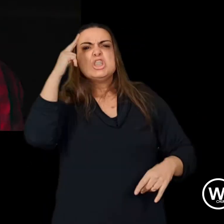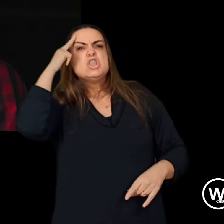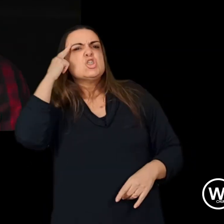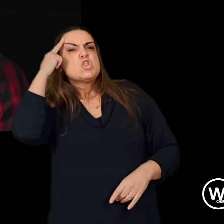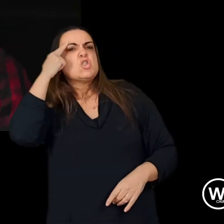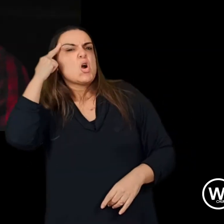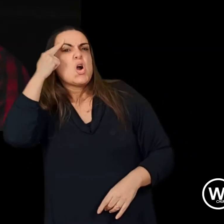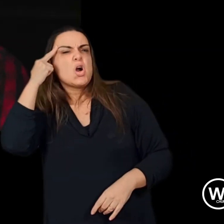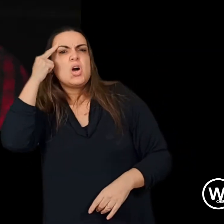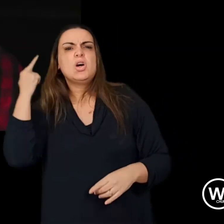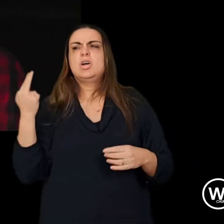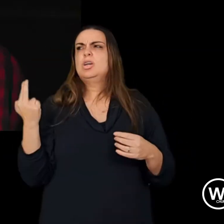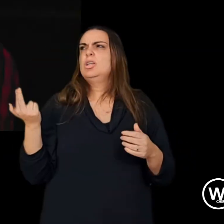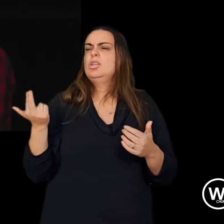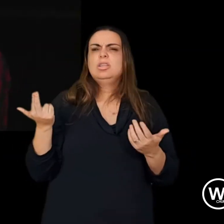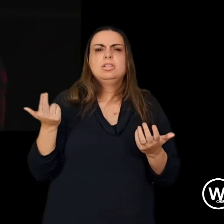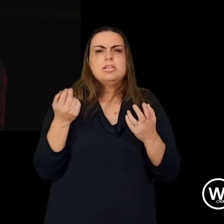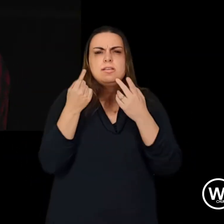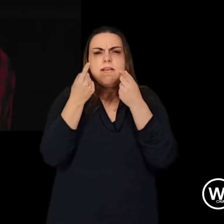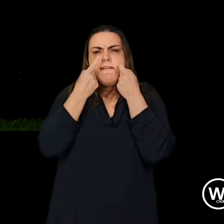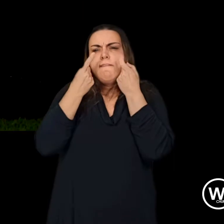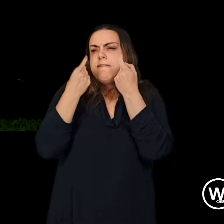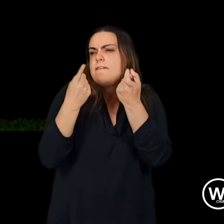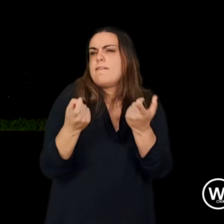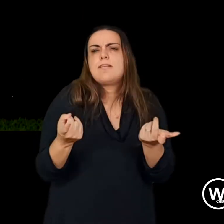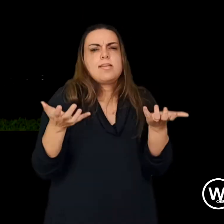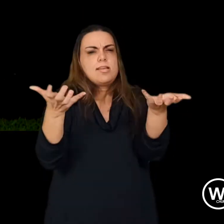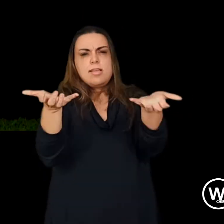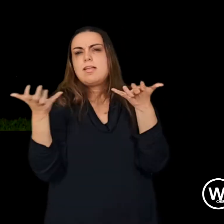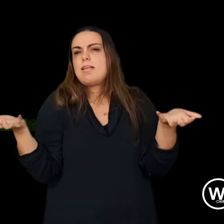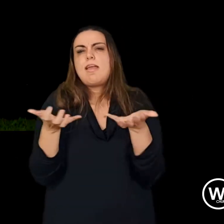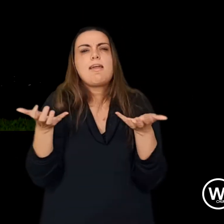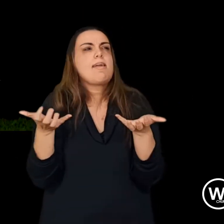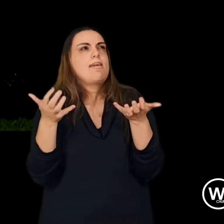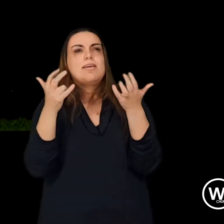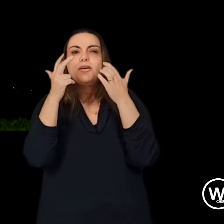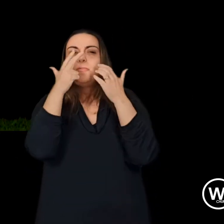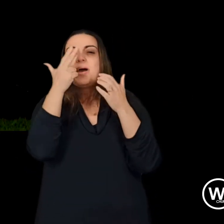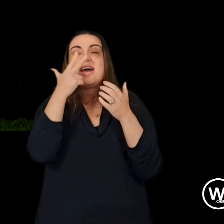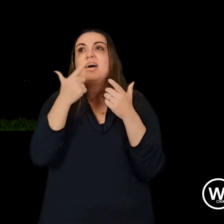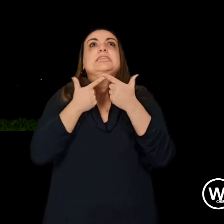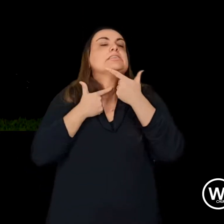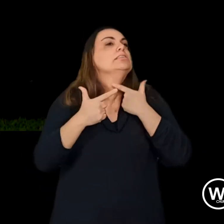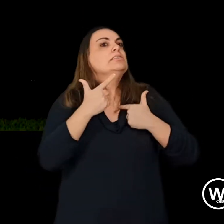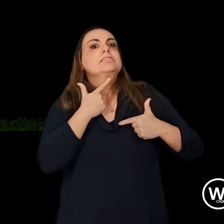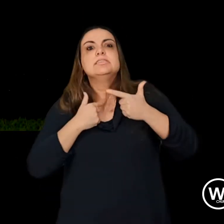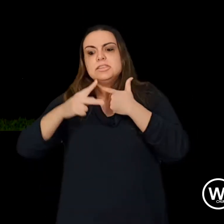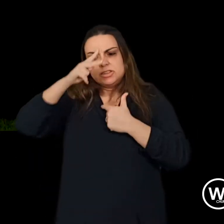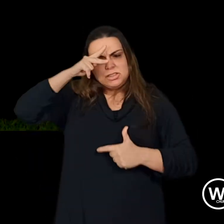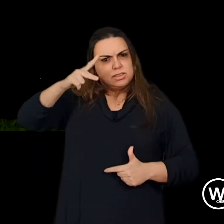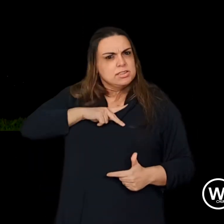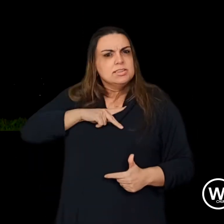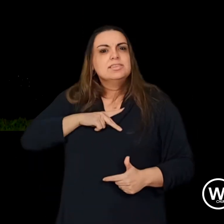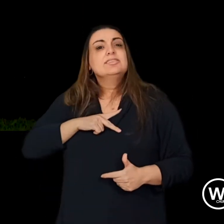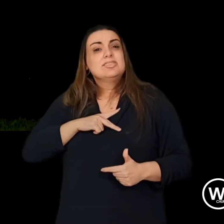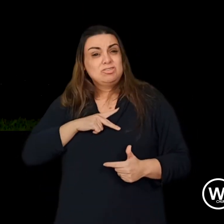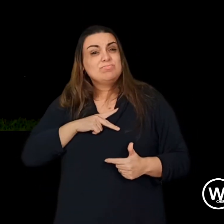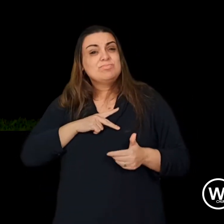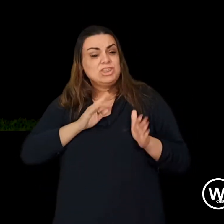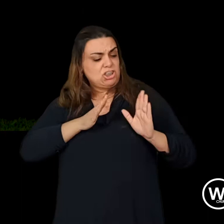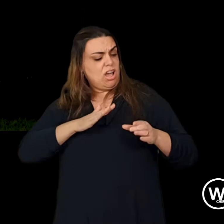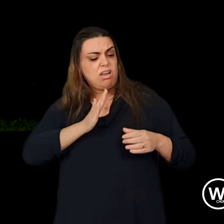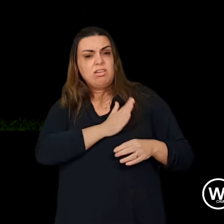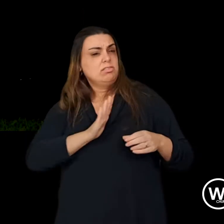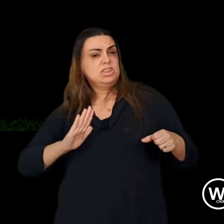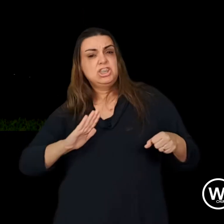sonhos, cheios de interesses velados, cheios de missão oculta. E quando nós nos